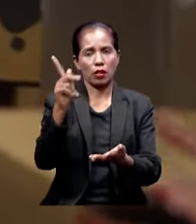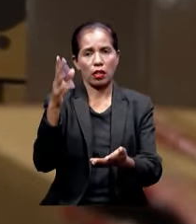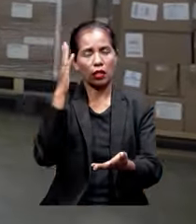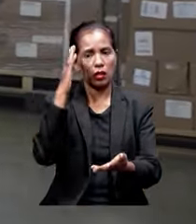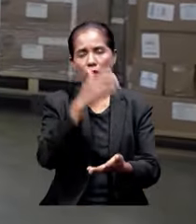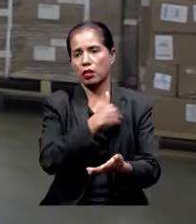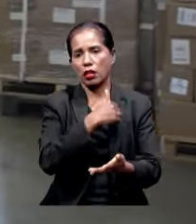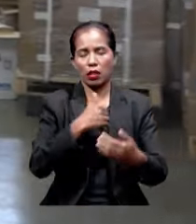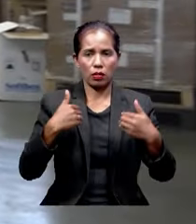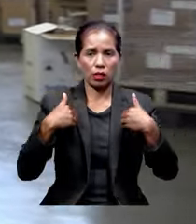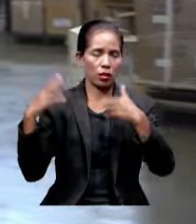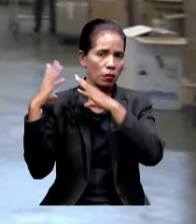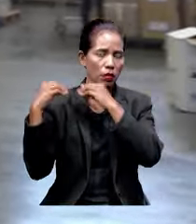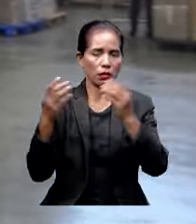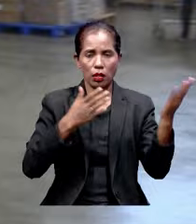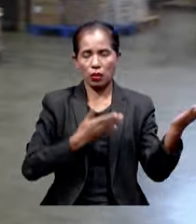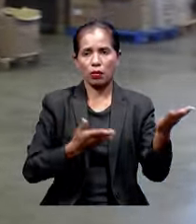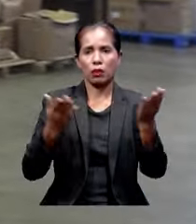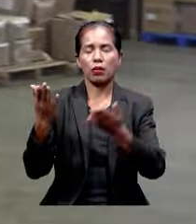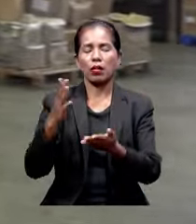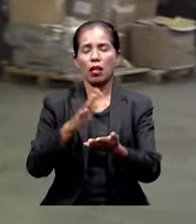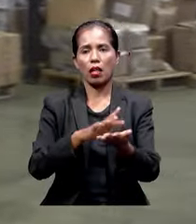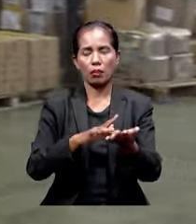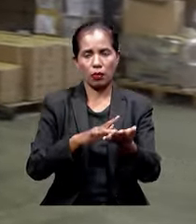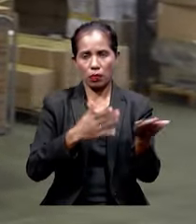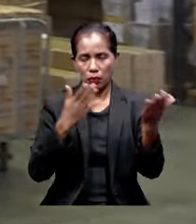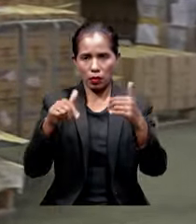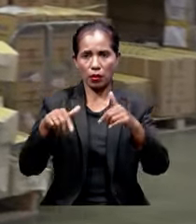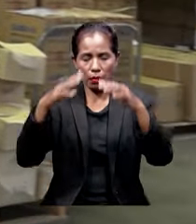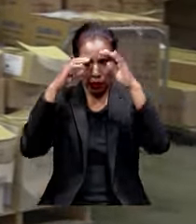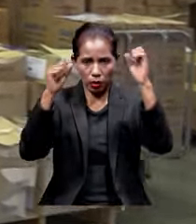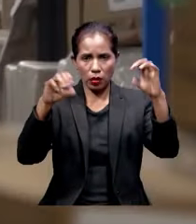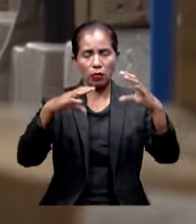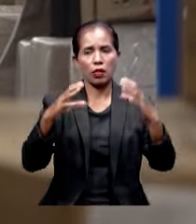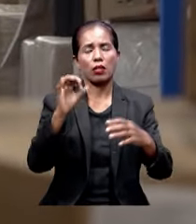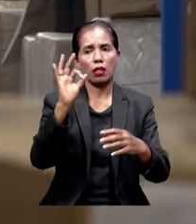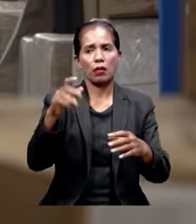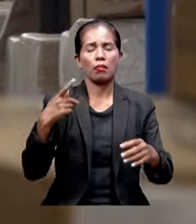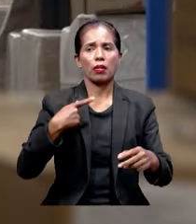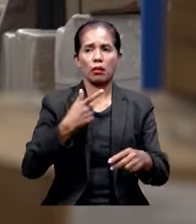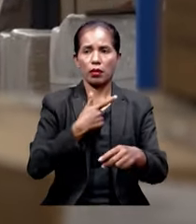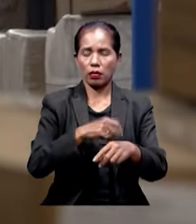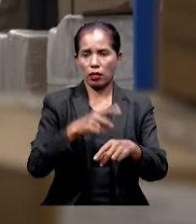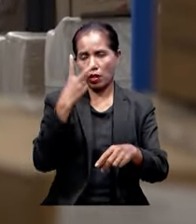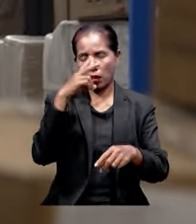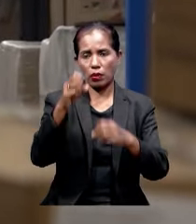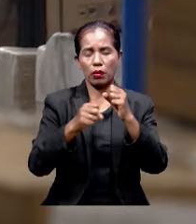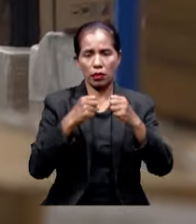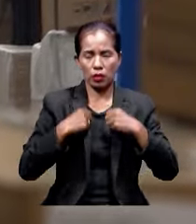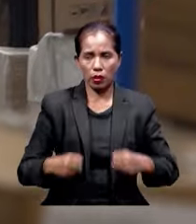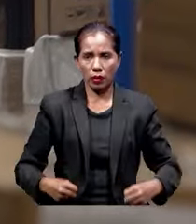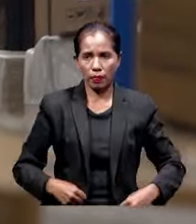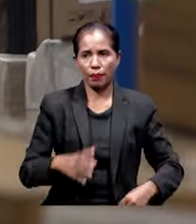refere-se da que a experiência da importação em Moruk. A situação na presidente da Comissão do Parlamento Nacional trata assunto saúde e segurança social